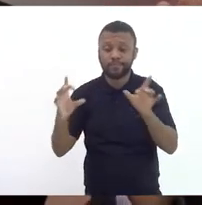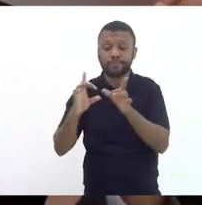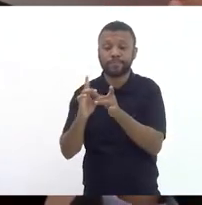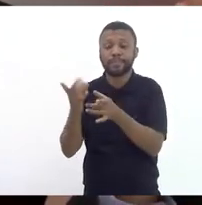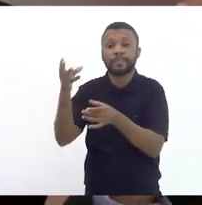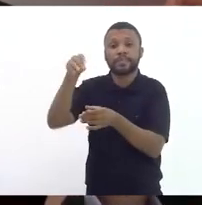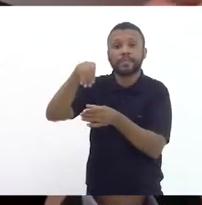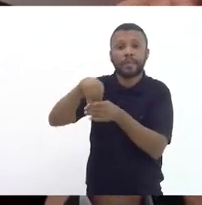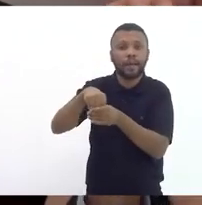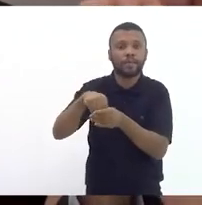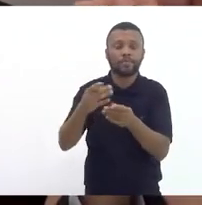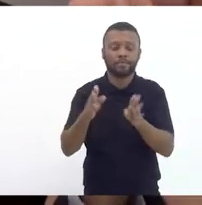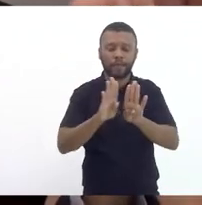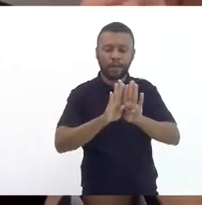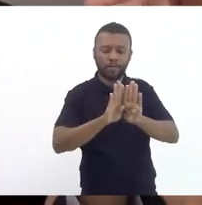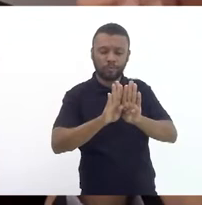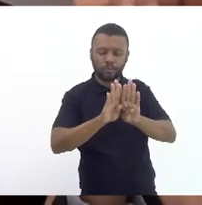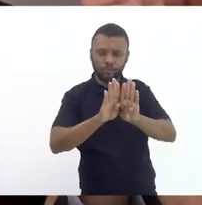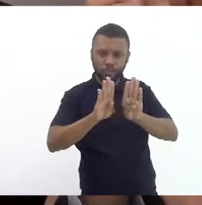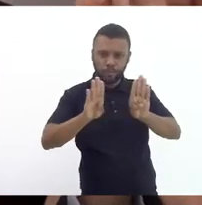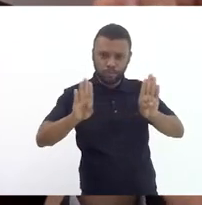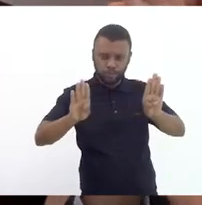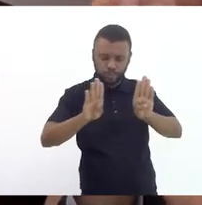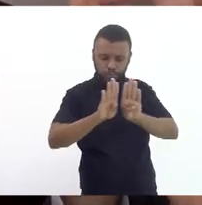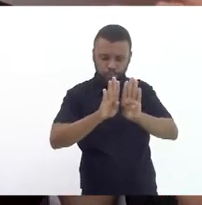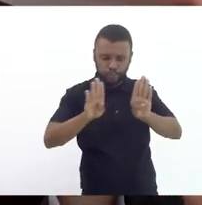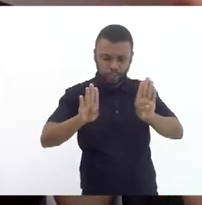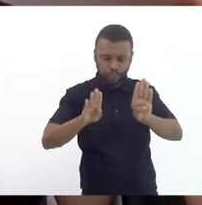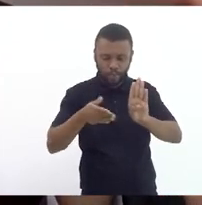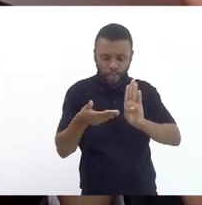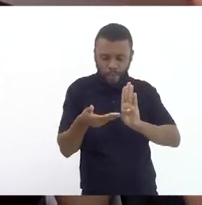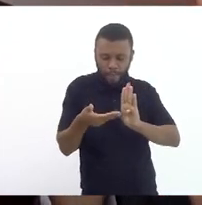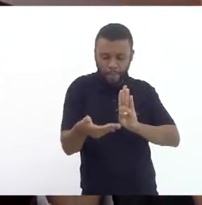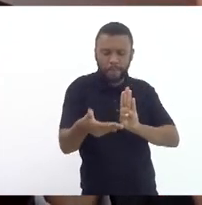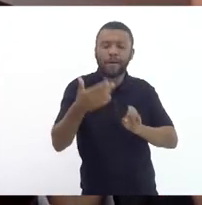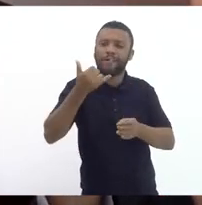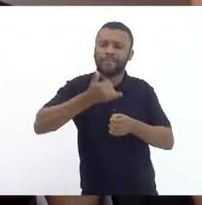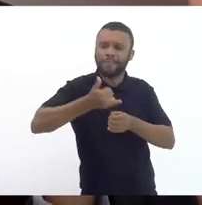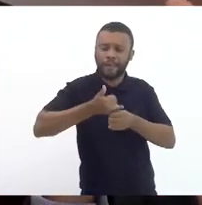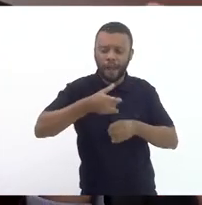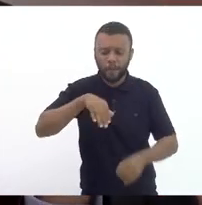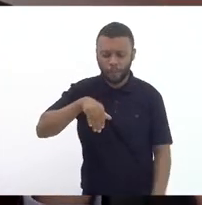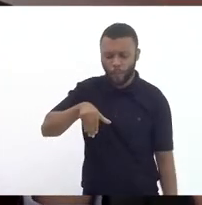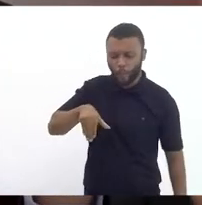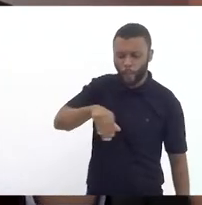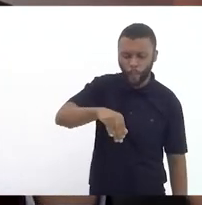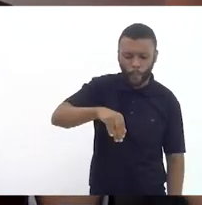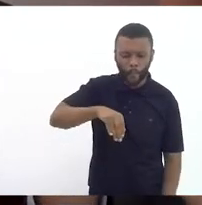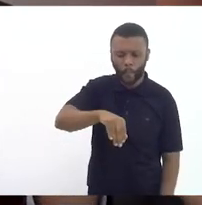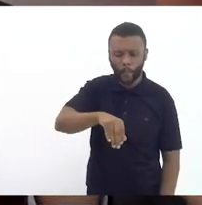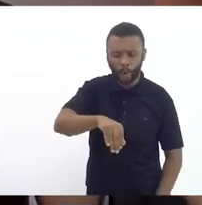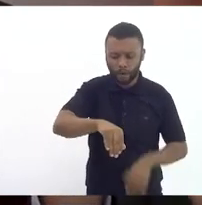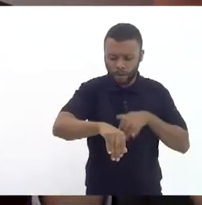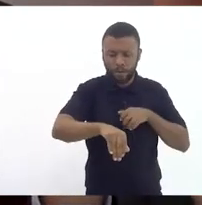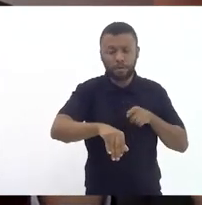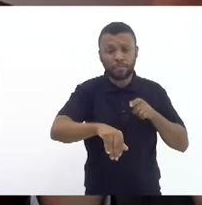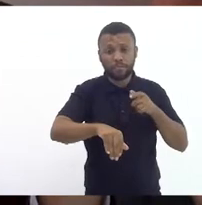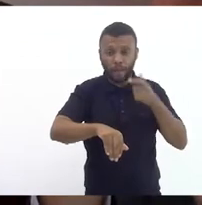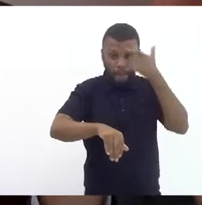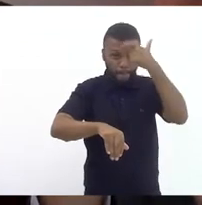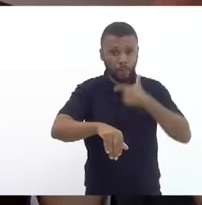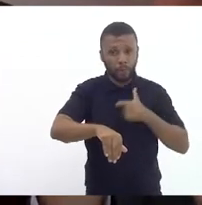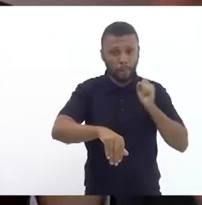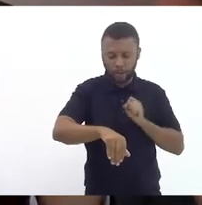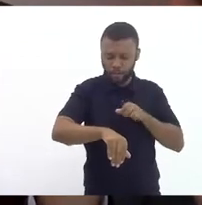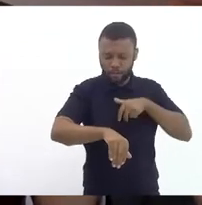instalação na porta do trem, no degrau ali do trem, para que ele tenha uma rampa que ele possa se aproximar da plataforma. Então, isso a gente tem